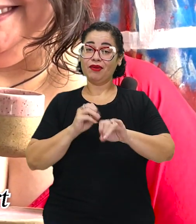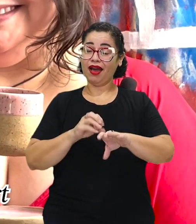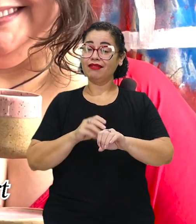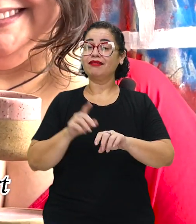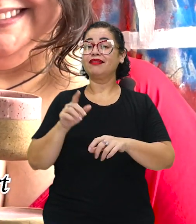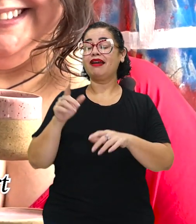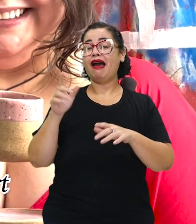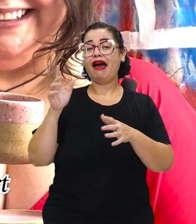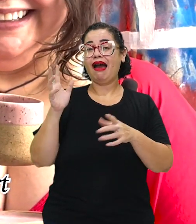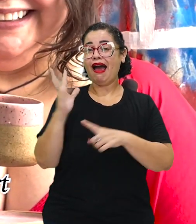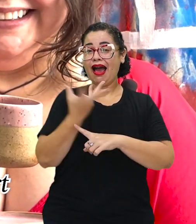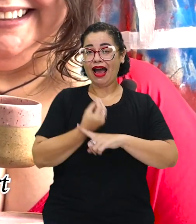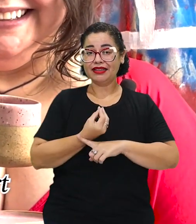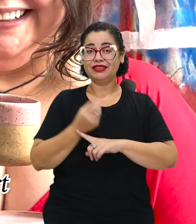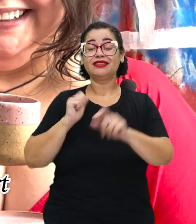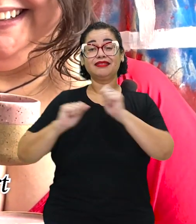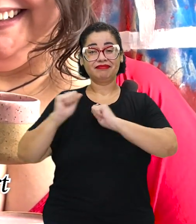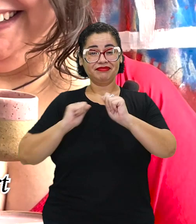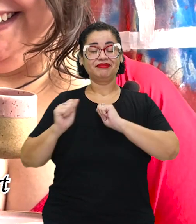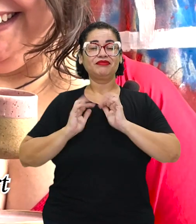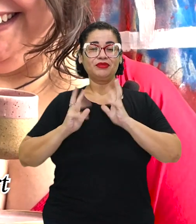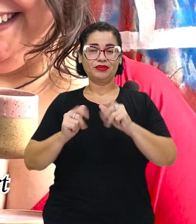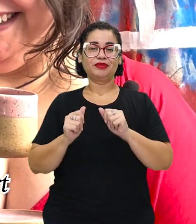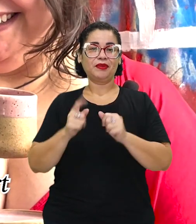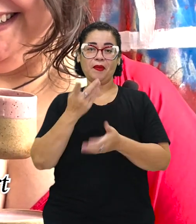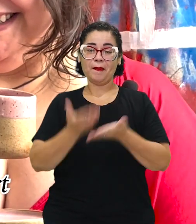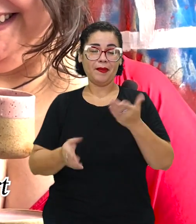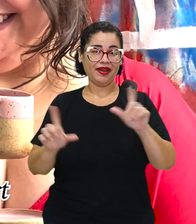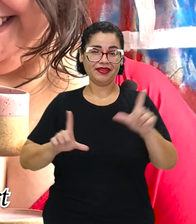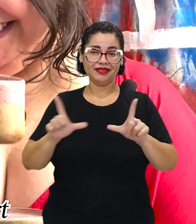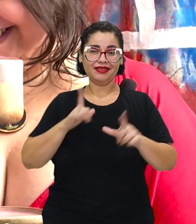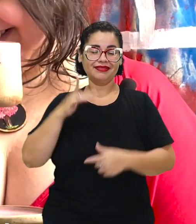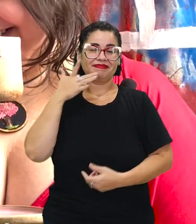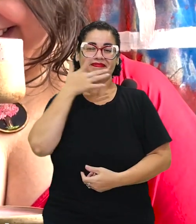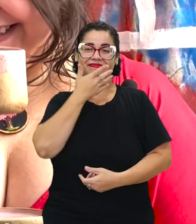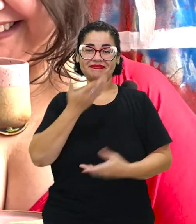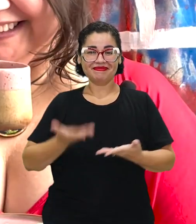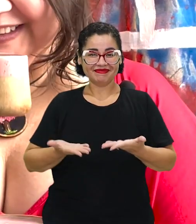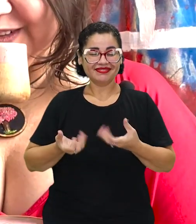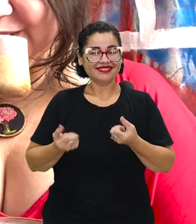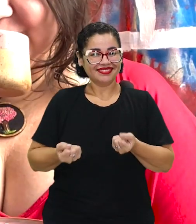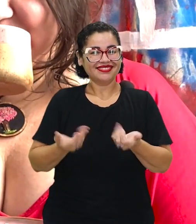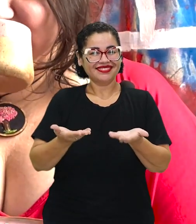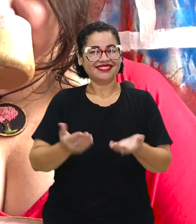artista, Lilian Goulart. Gente, não perca, o programa tá uma delícia. Servidos?